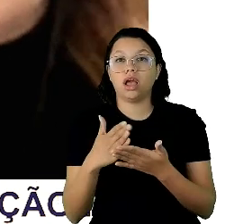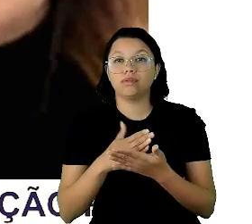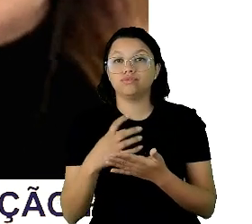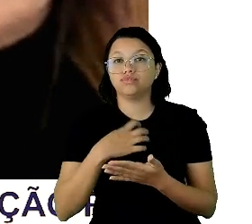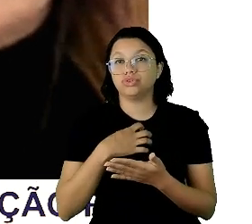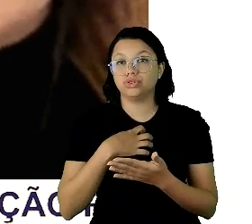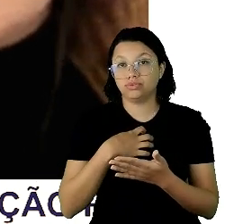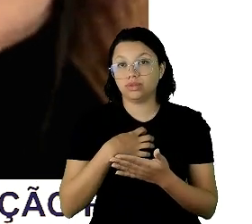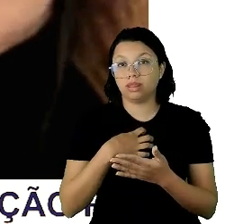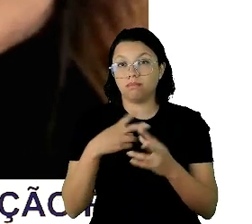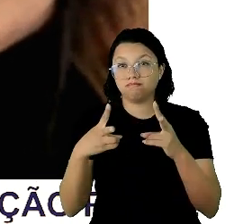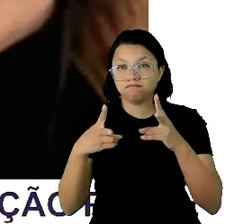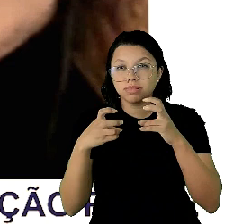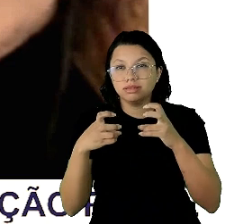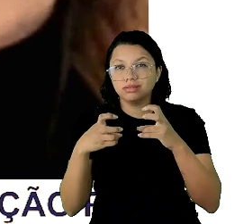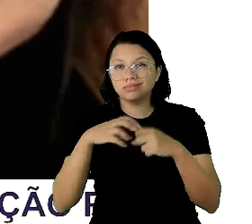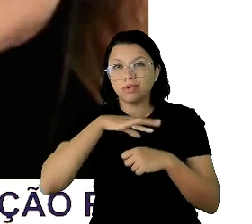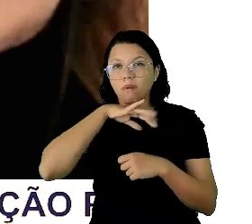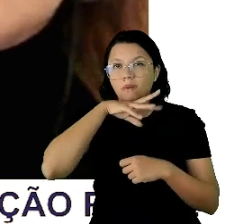ela fez,